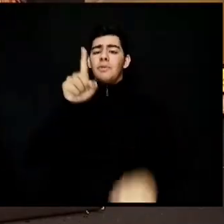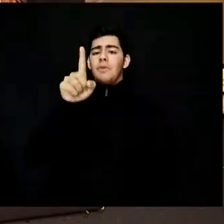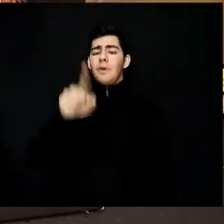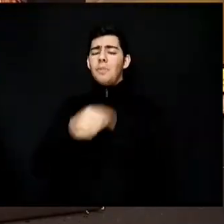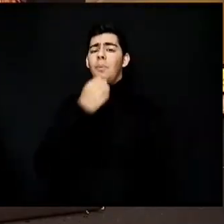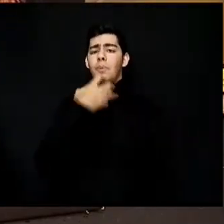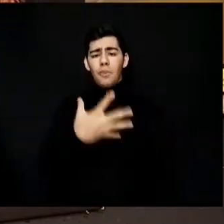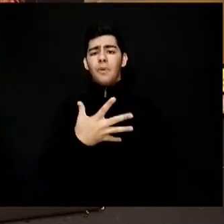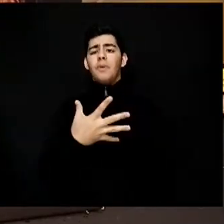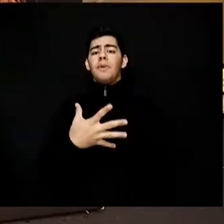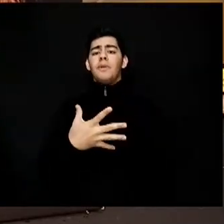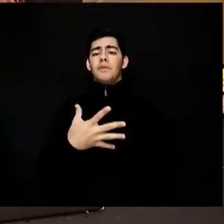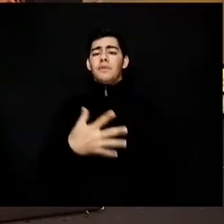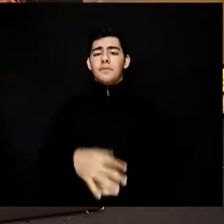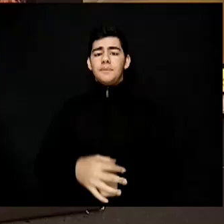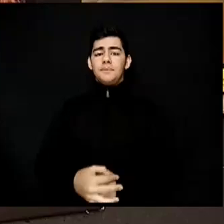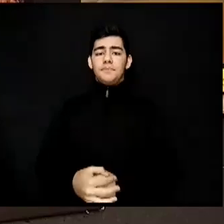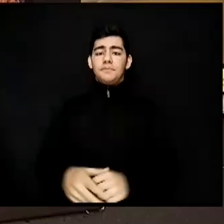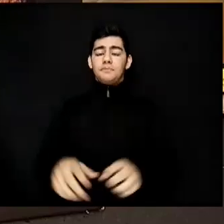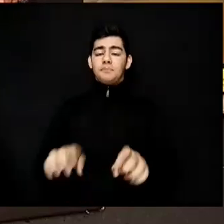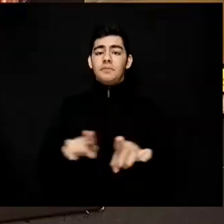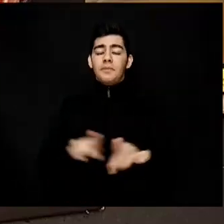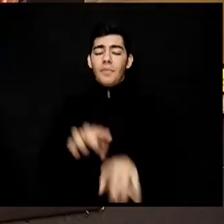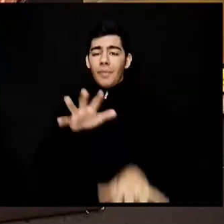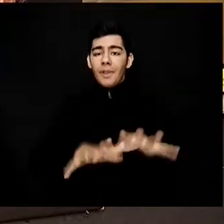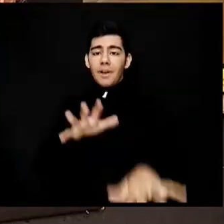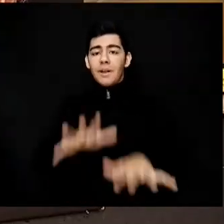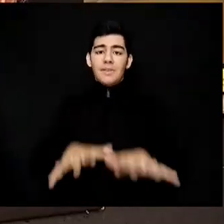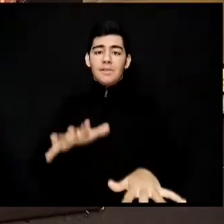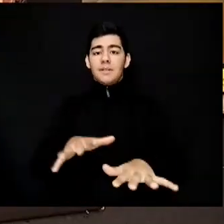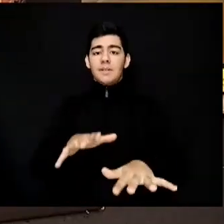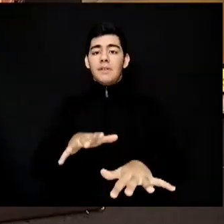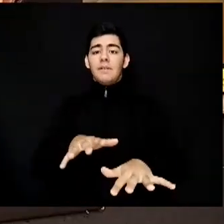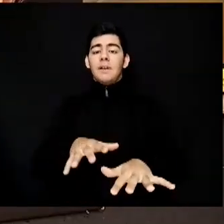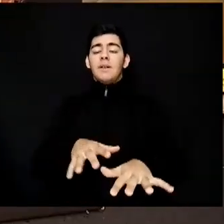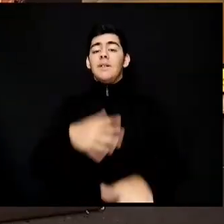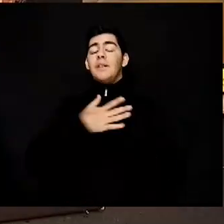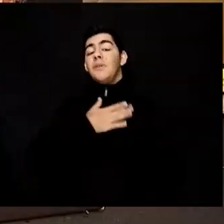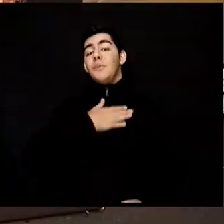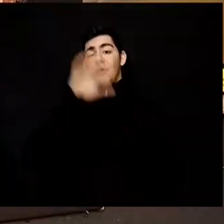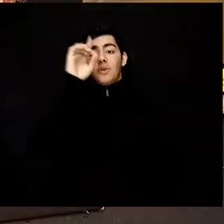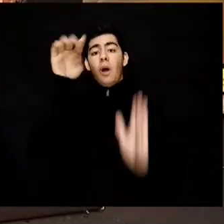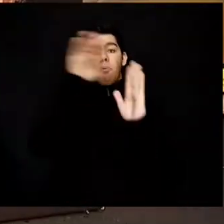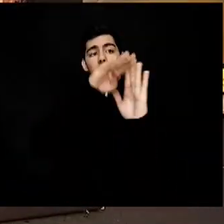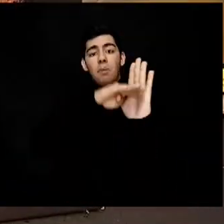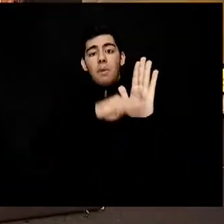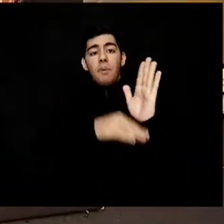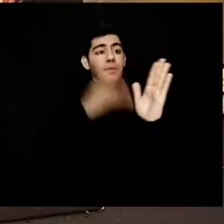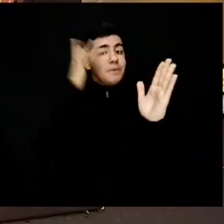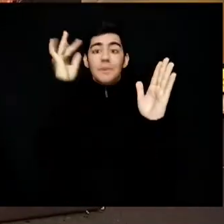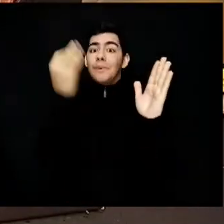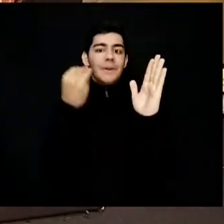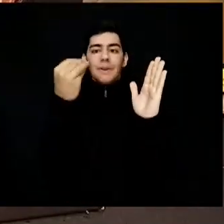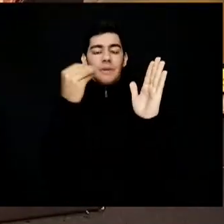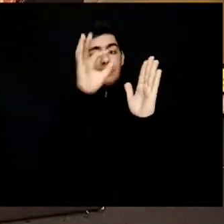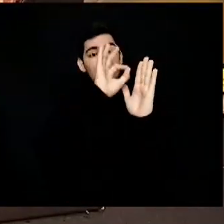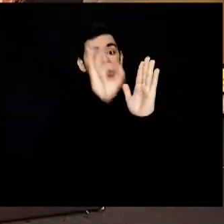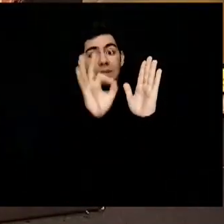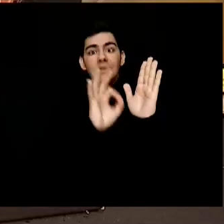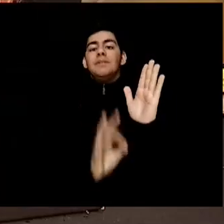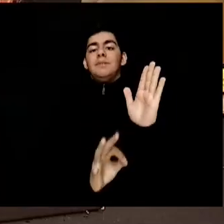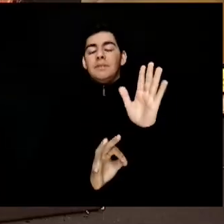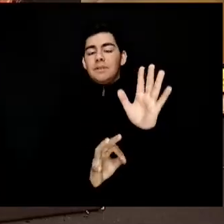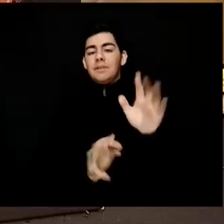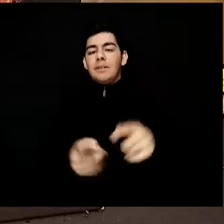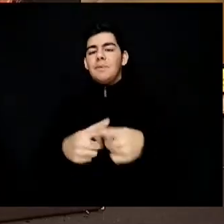que não estava cabendo mais na agenda conciliar, embora eu sempre fui muito apaixonada pela outra área,